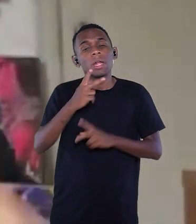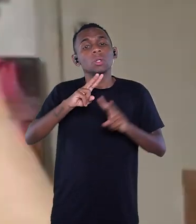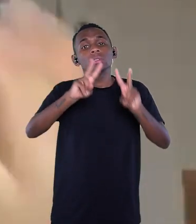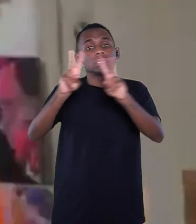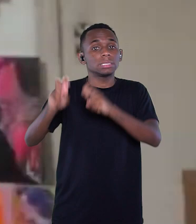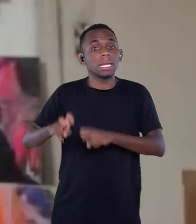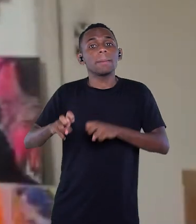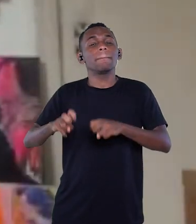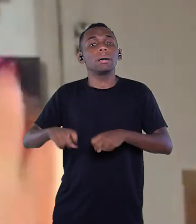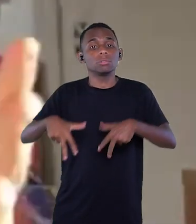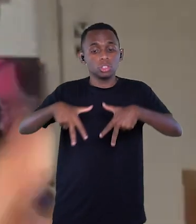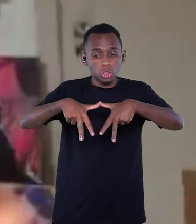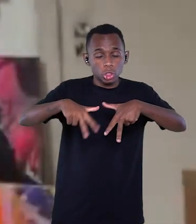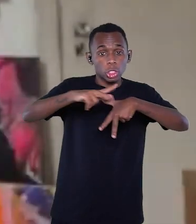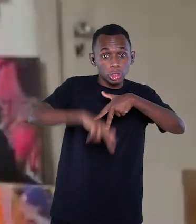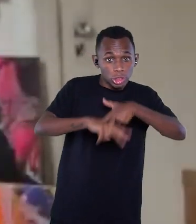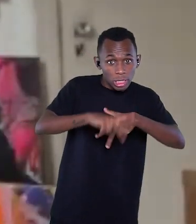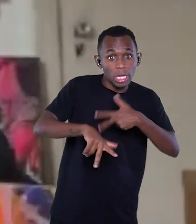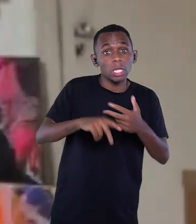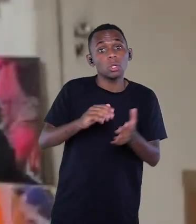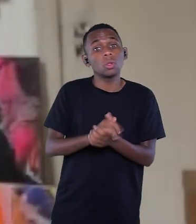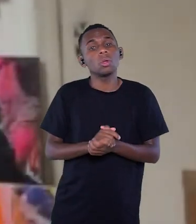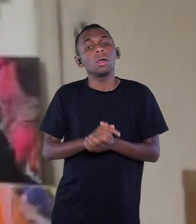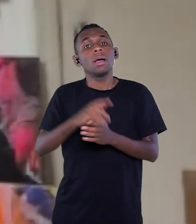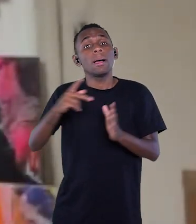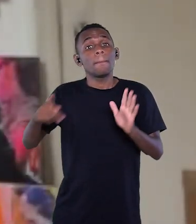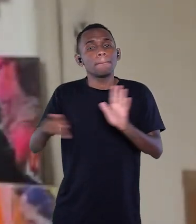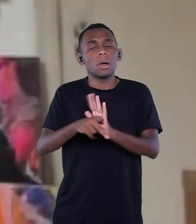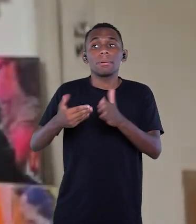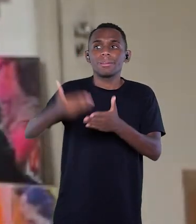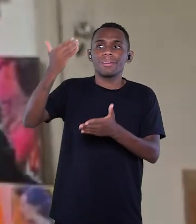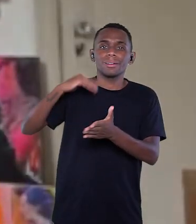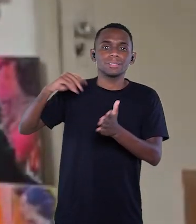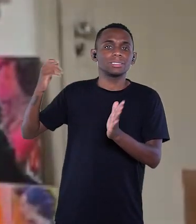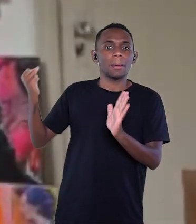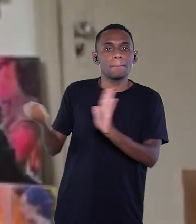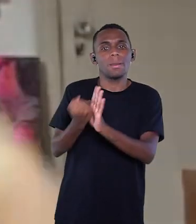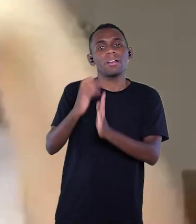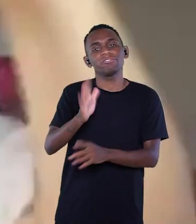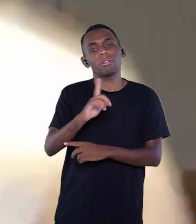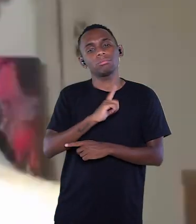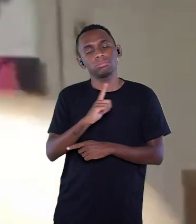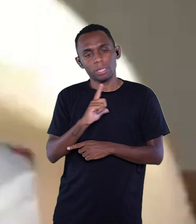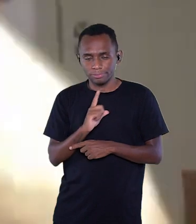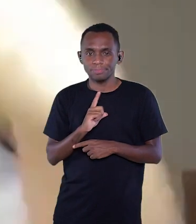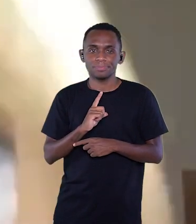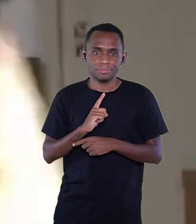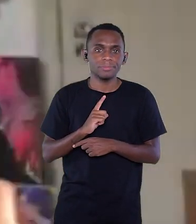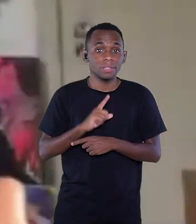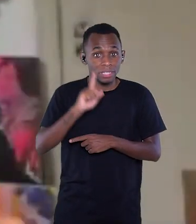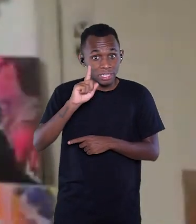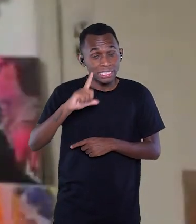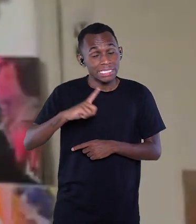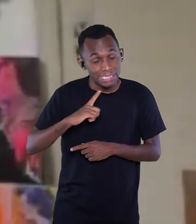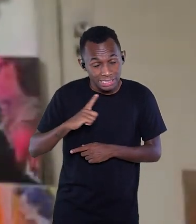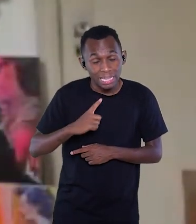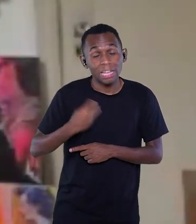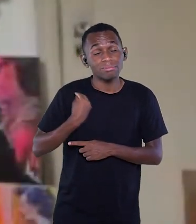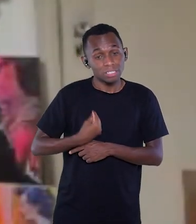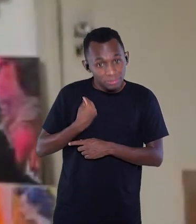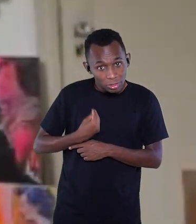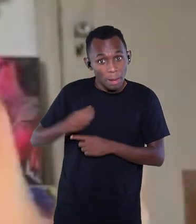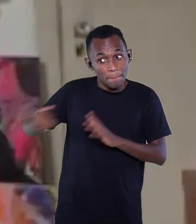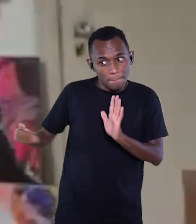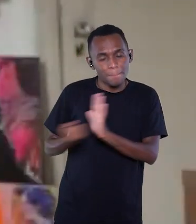falando de gênero, quando a gente está falando de sexualidade, a gente está falando de uma coisa historicamente determinada. A gente está falando de uma coisa que ela existe